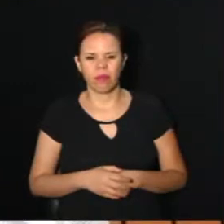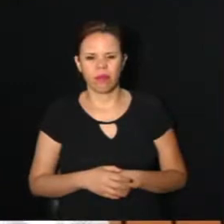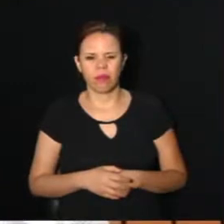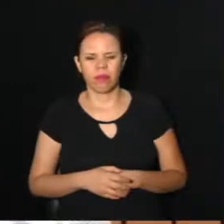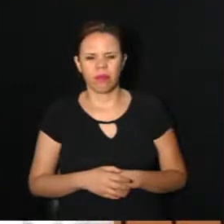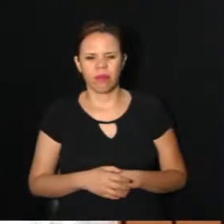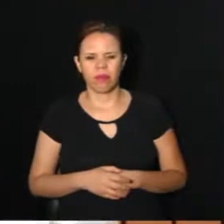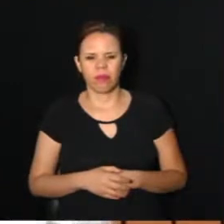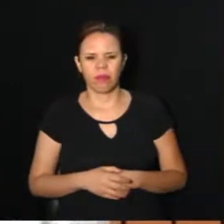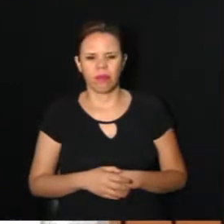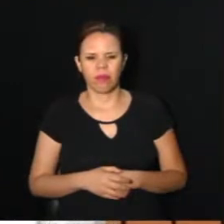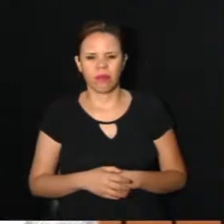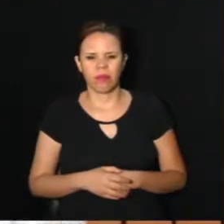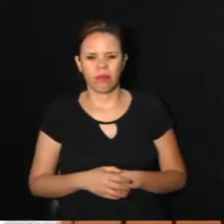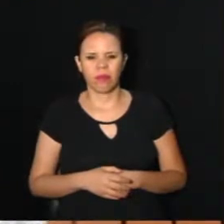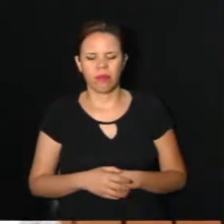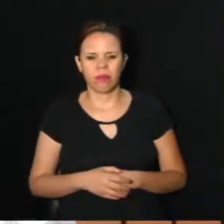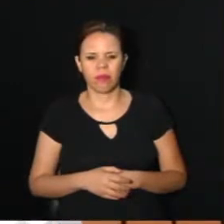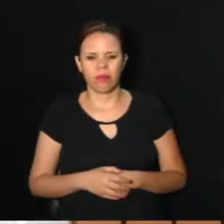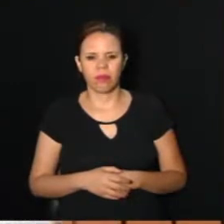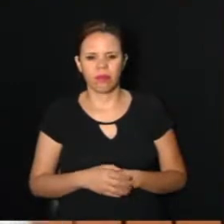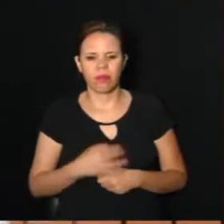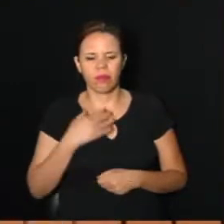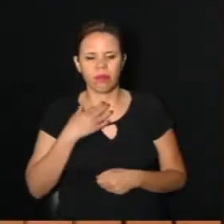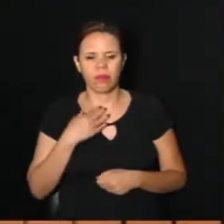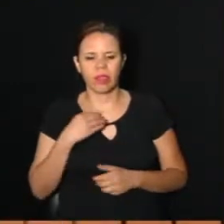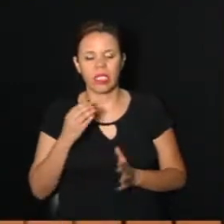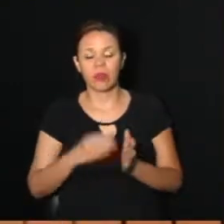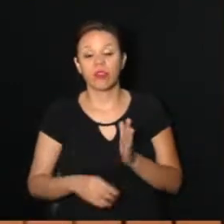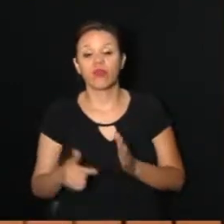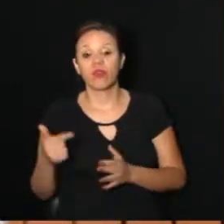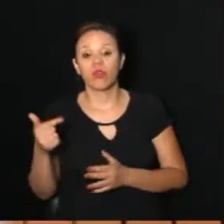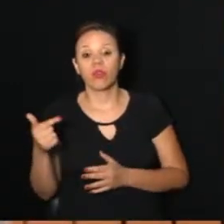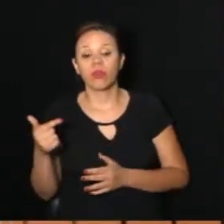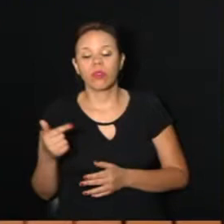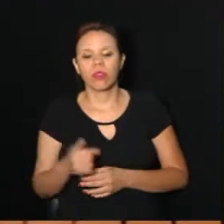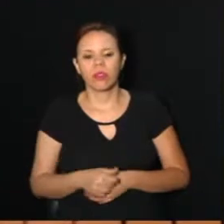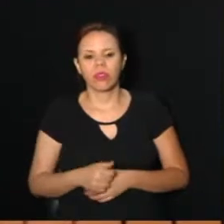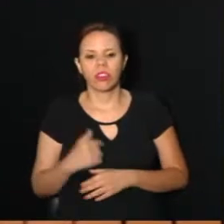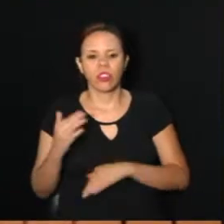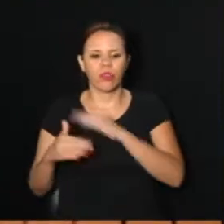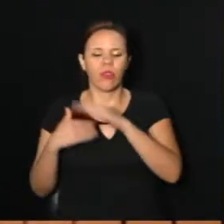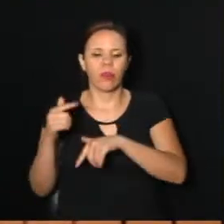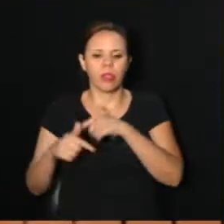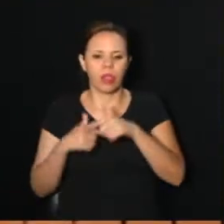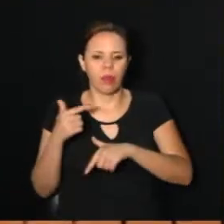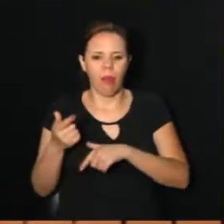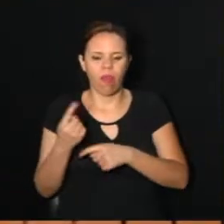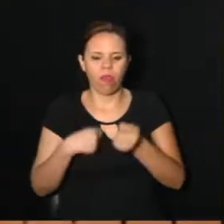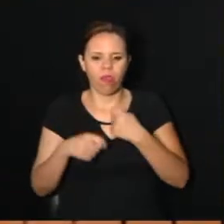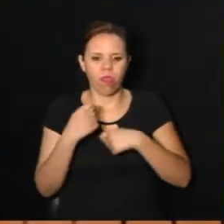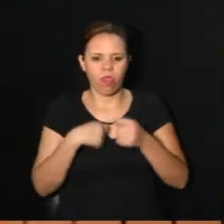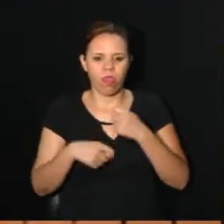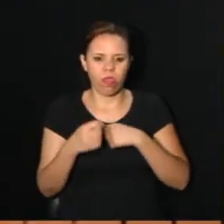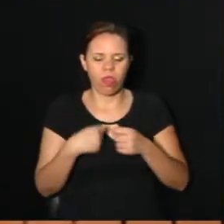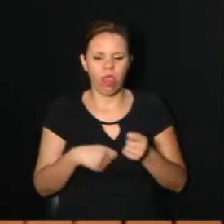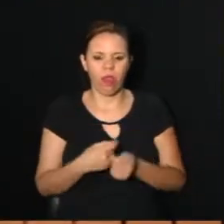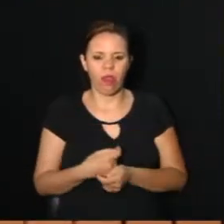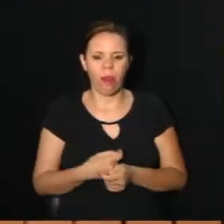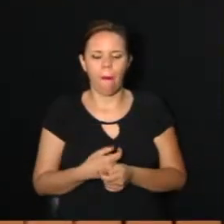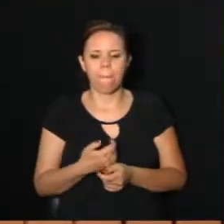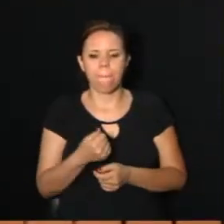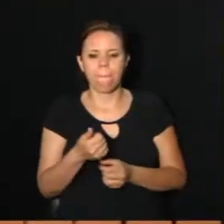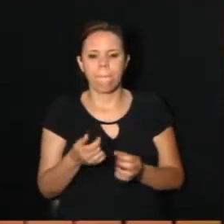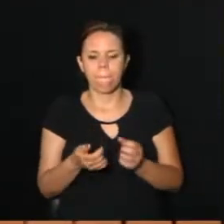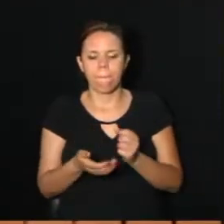Né? Então, aqui, olha, no capítulo 2... desenvolver atividade econômica de baixo risco para a qual se valha